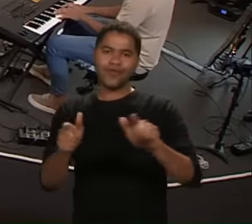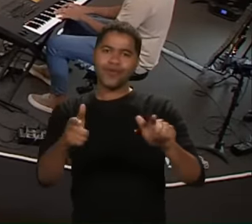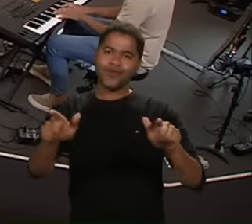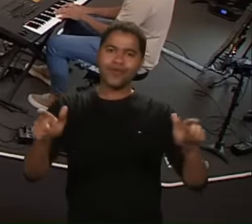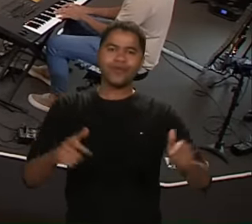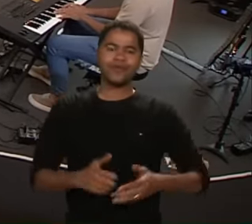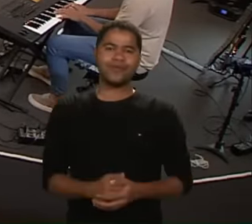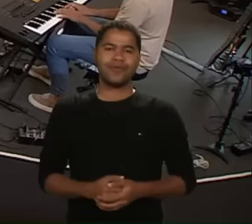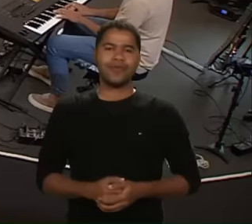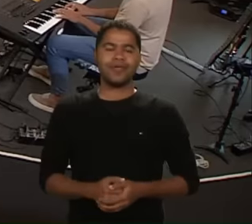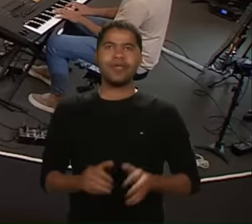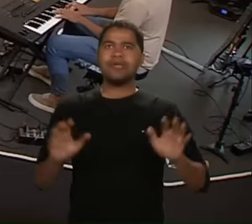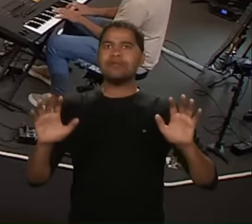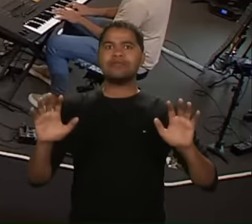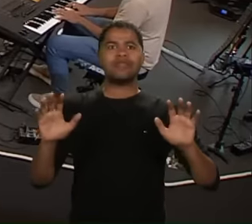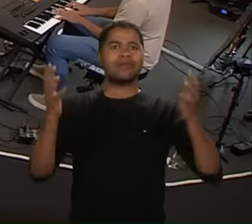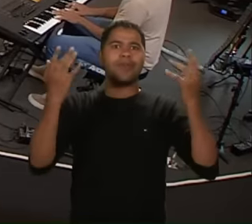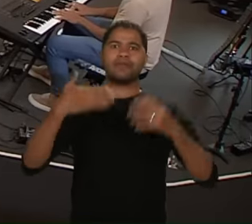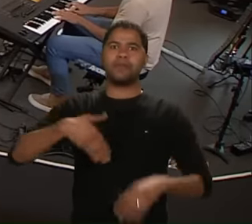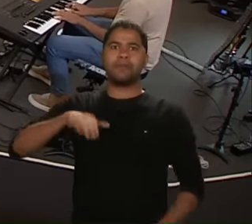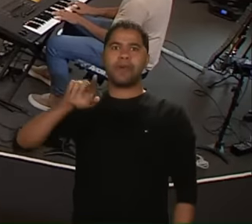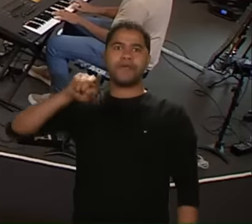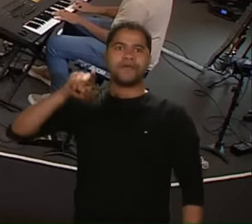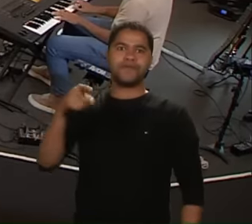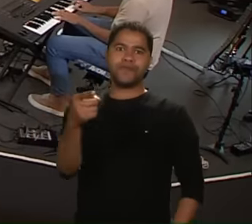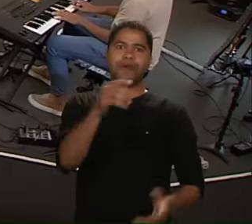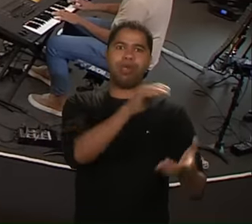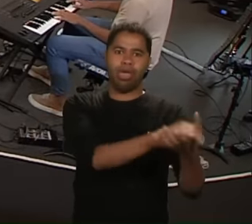Eu devo ter celebrado mais de 1000 casamentos.